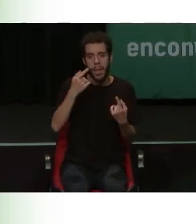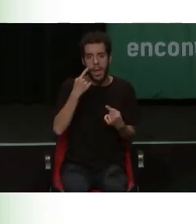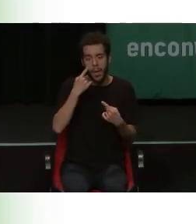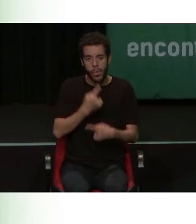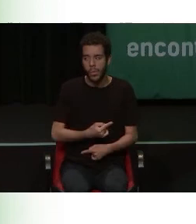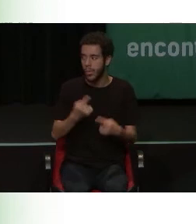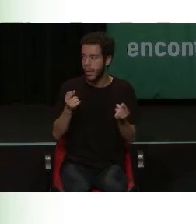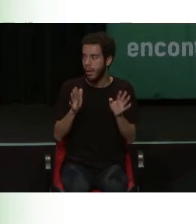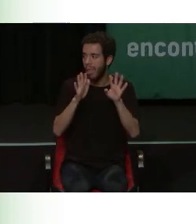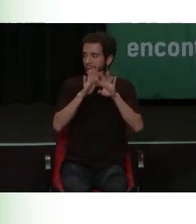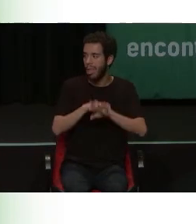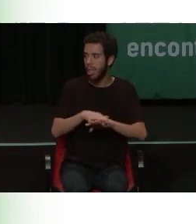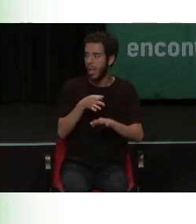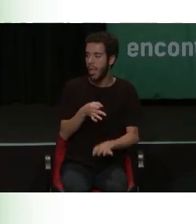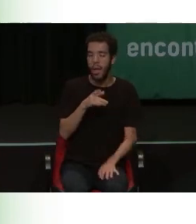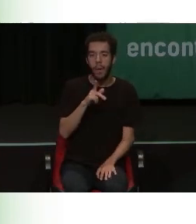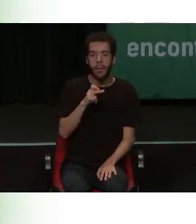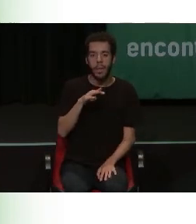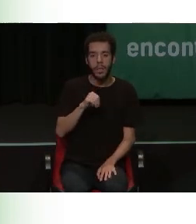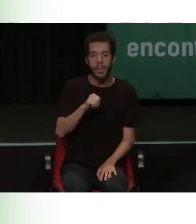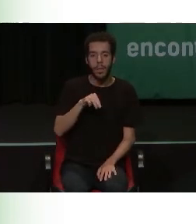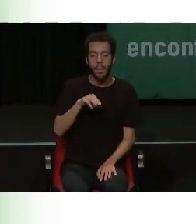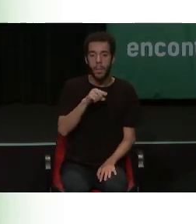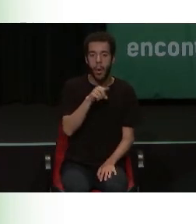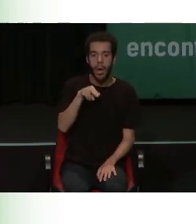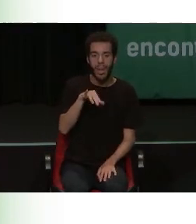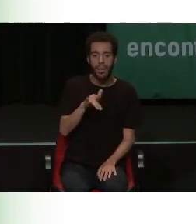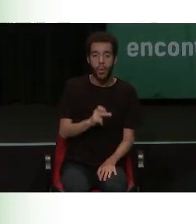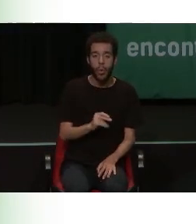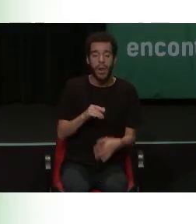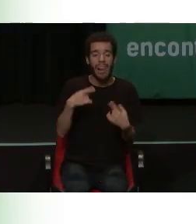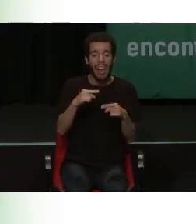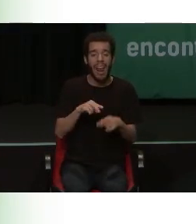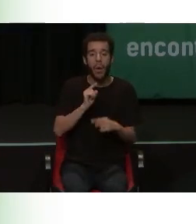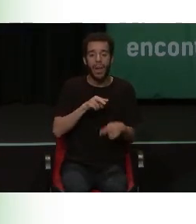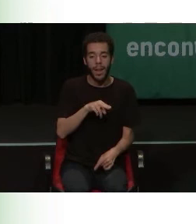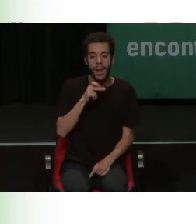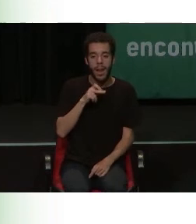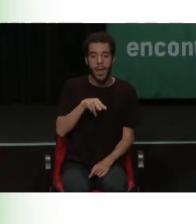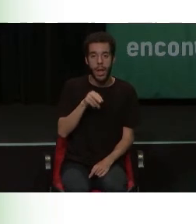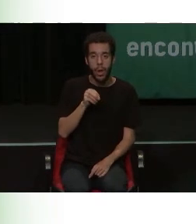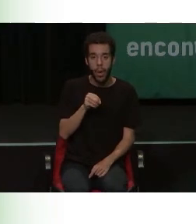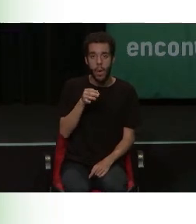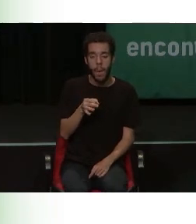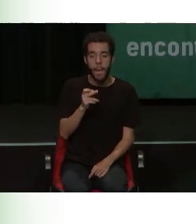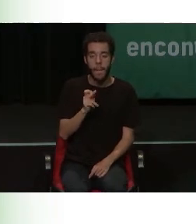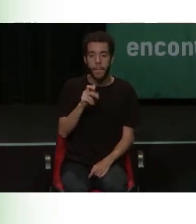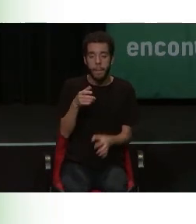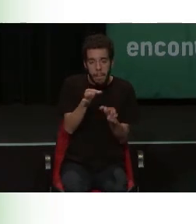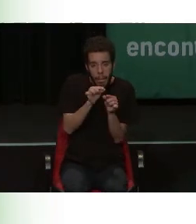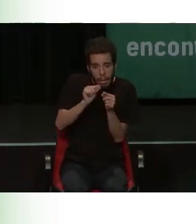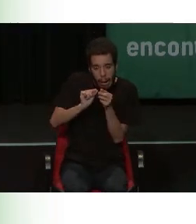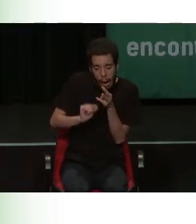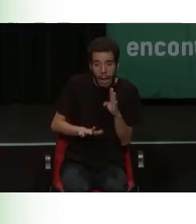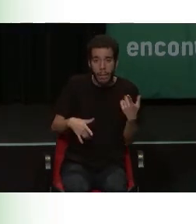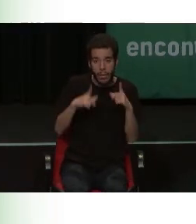filtro, que é o nosso filtro plasmónico com nanopartículas, e uma câmera que tira uma fotografia. Essa fotografia é